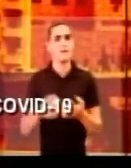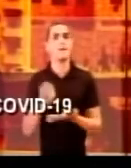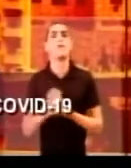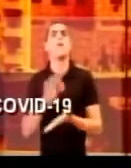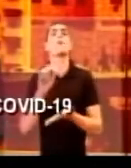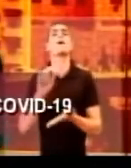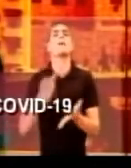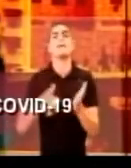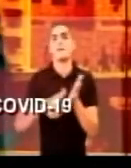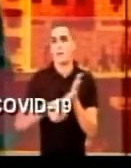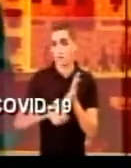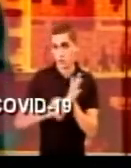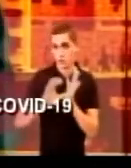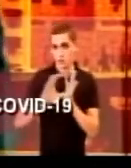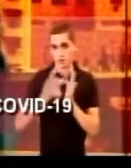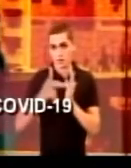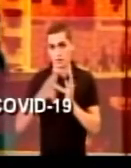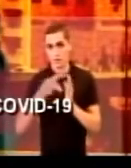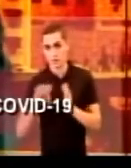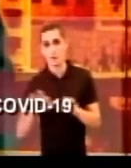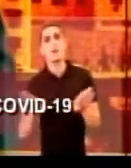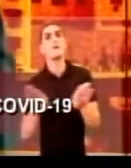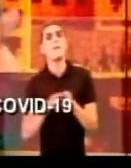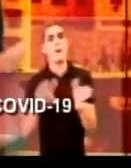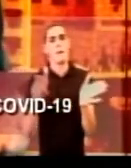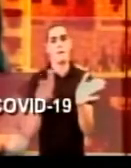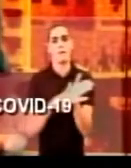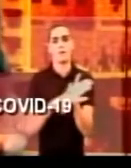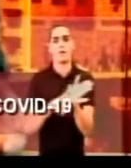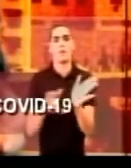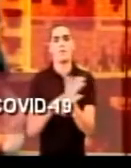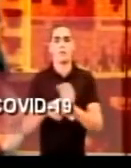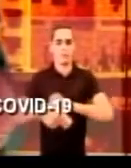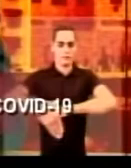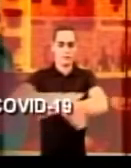CPF e uma comprovante de moradia de São José do